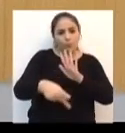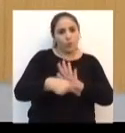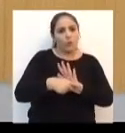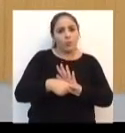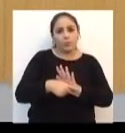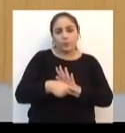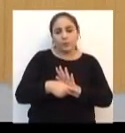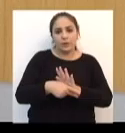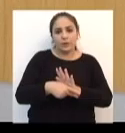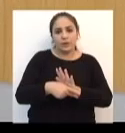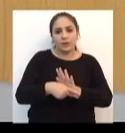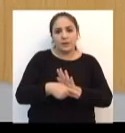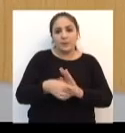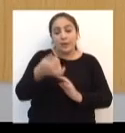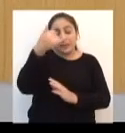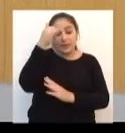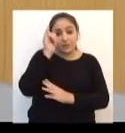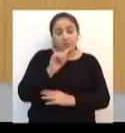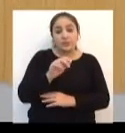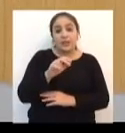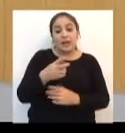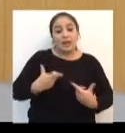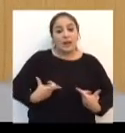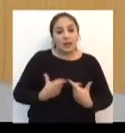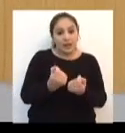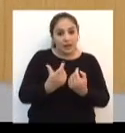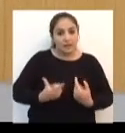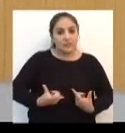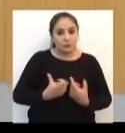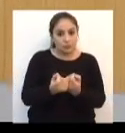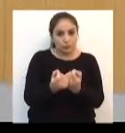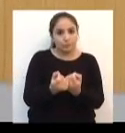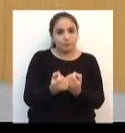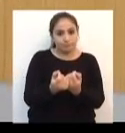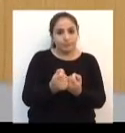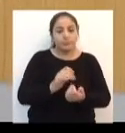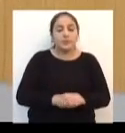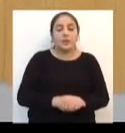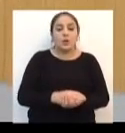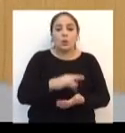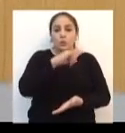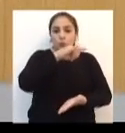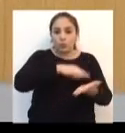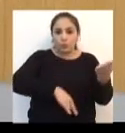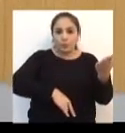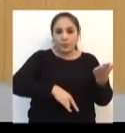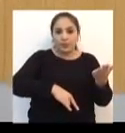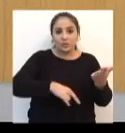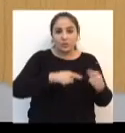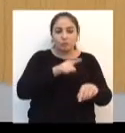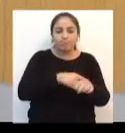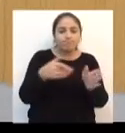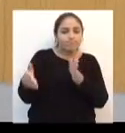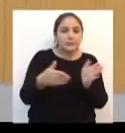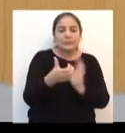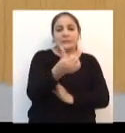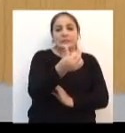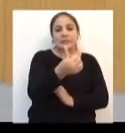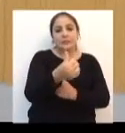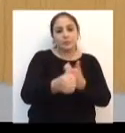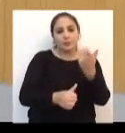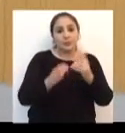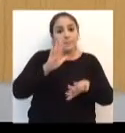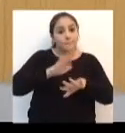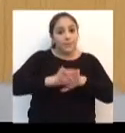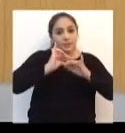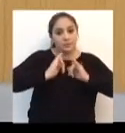medidas preventivas para a contenção de gastos. O documento tem a validade de 6 meses. Mais